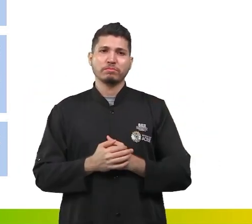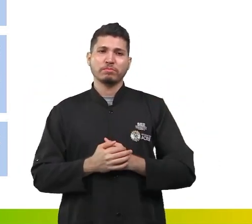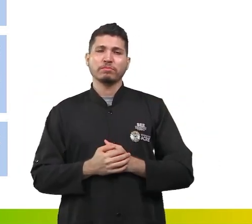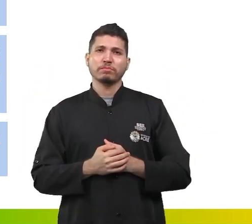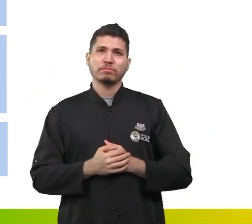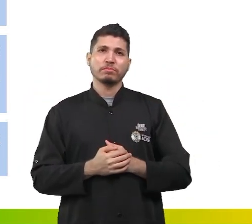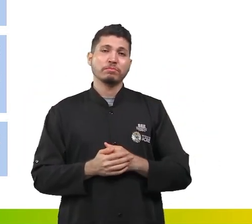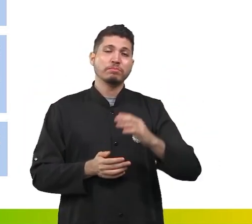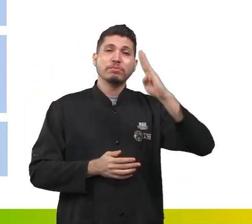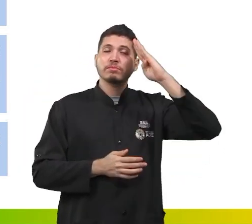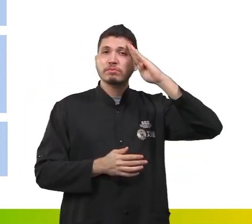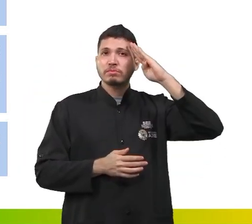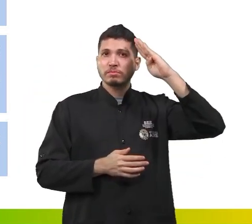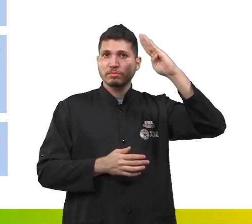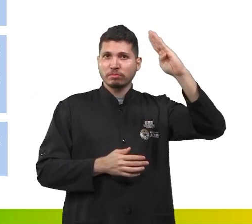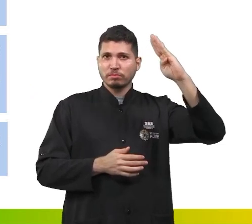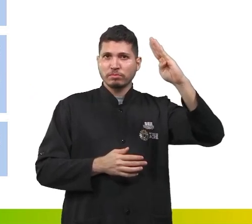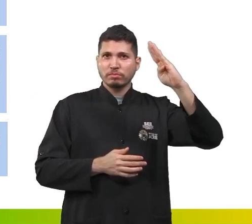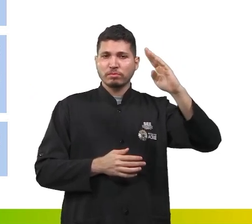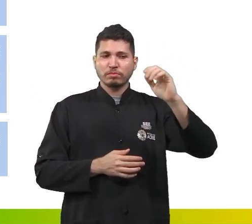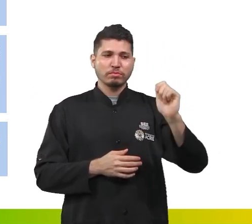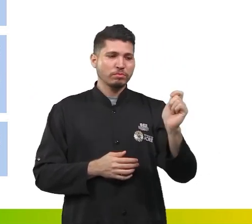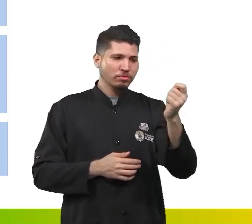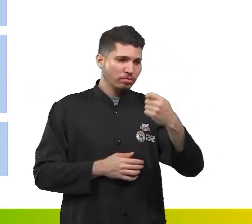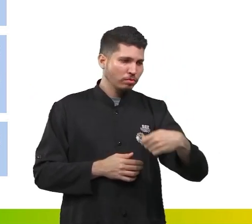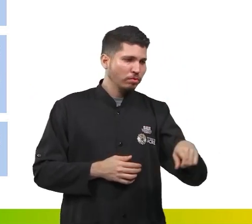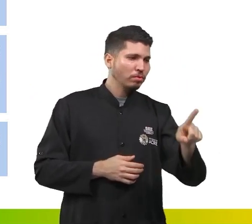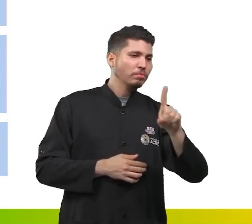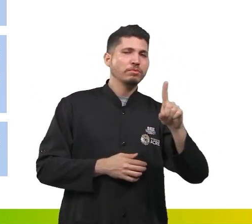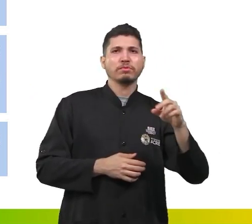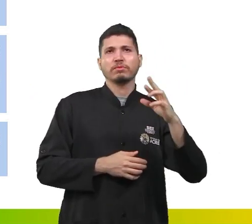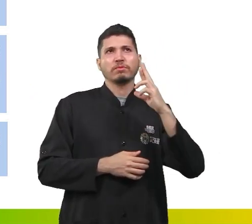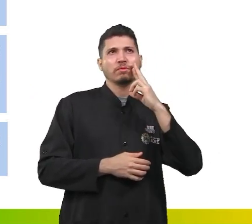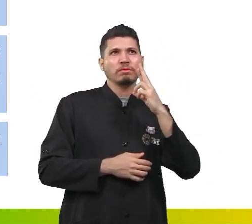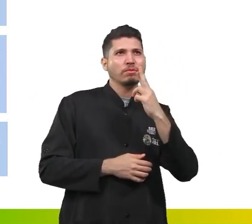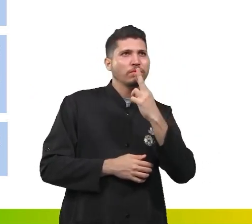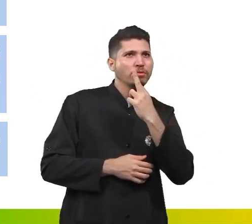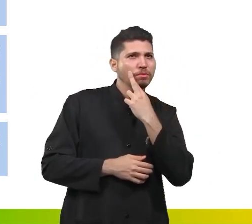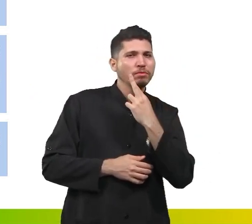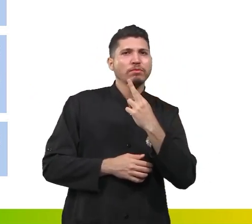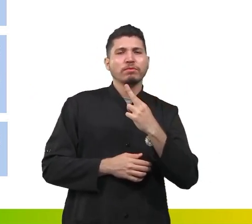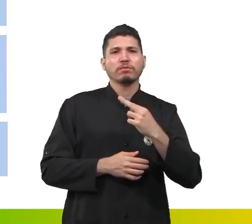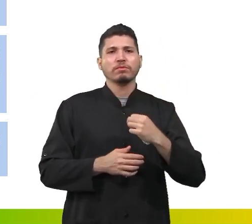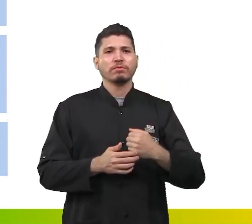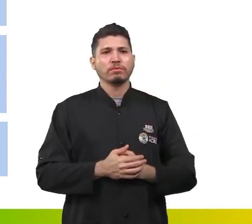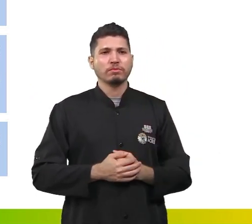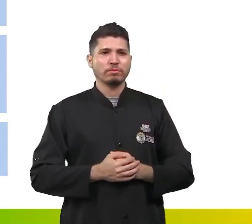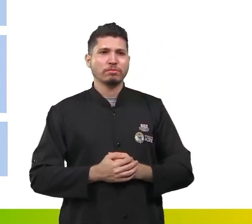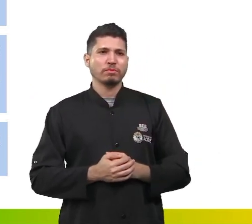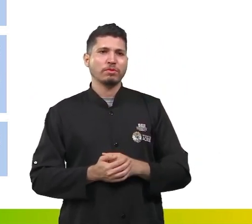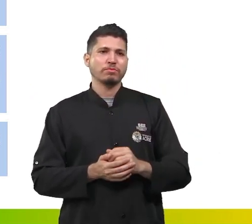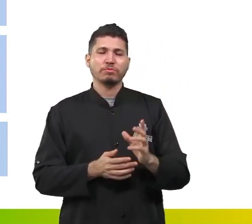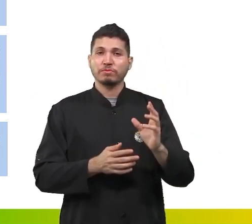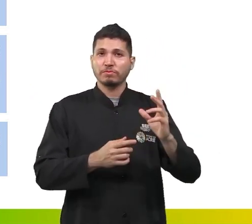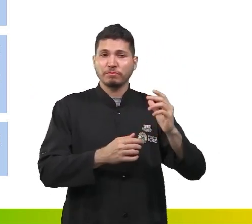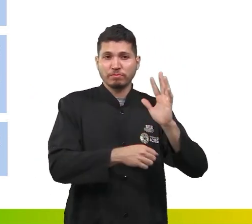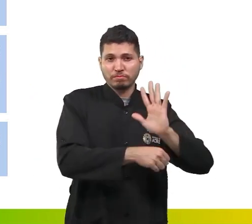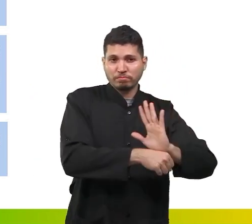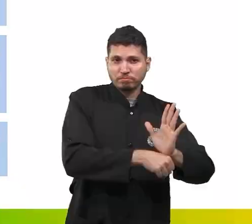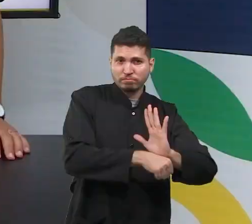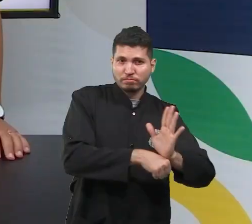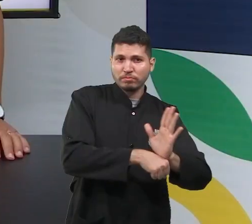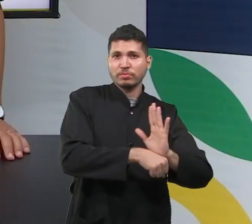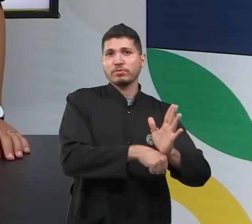anote principalmente o supérfluo. Restaurante, vestuário, os streaming de filmes e séries e